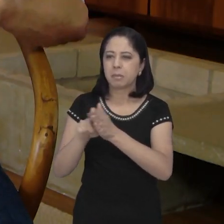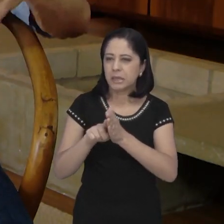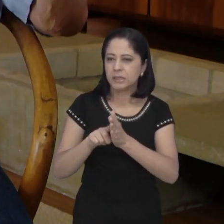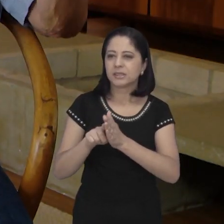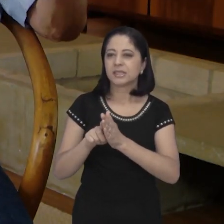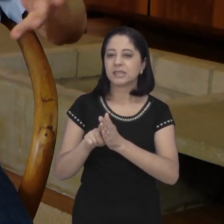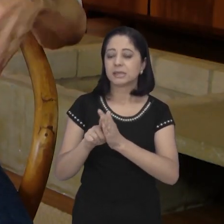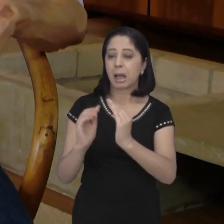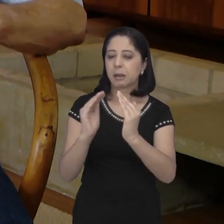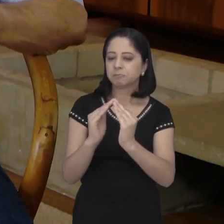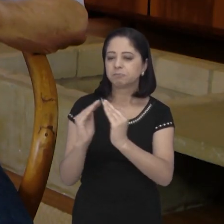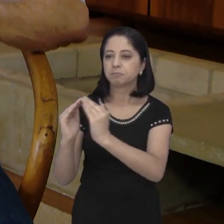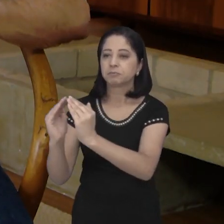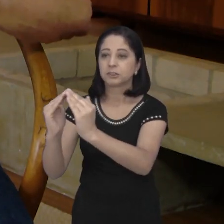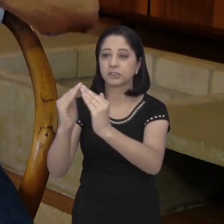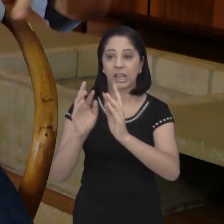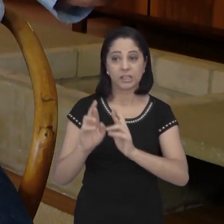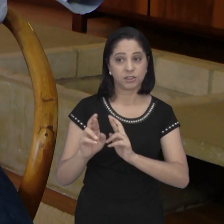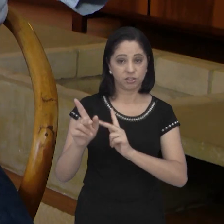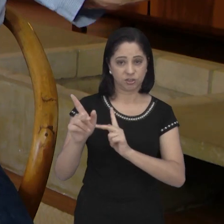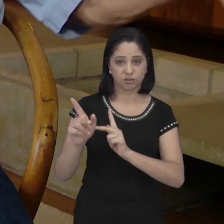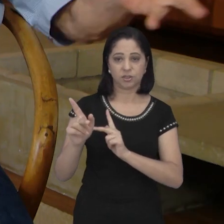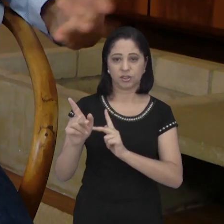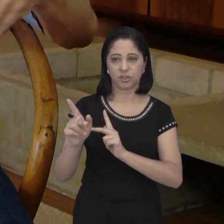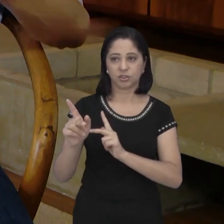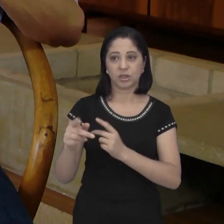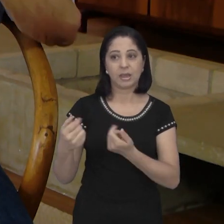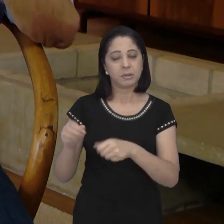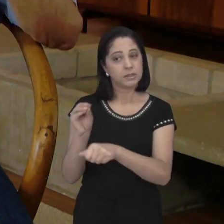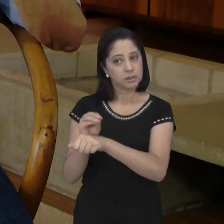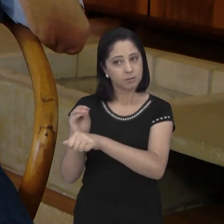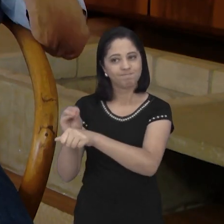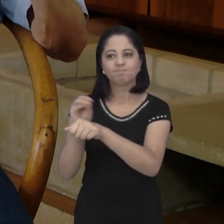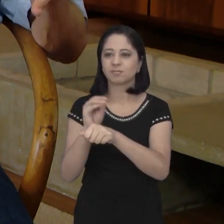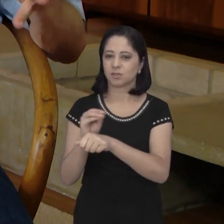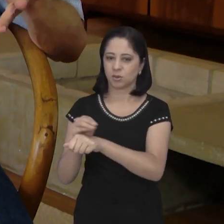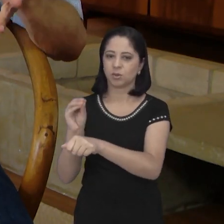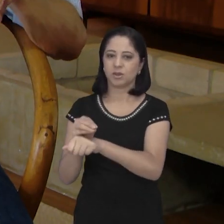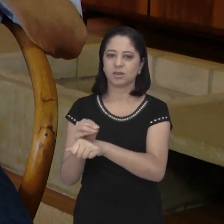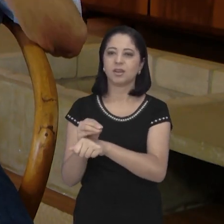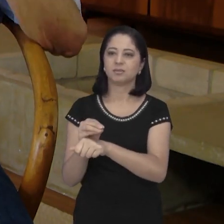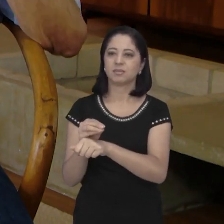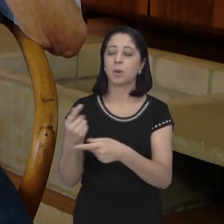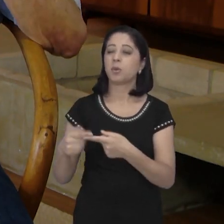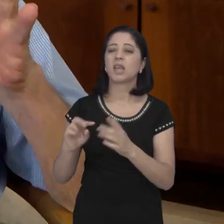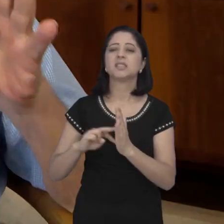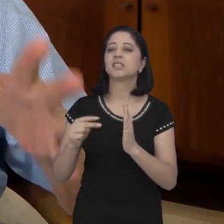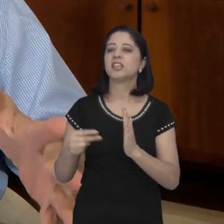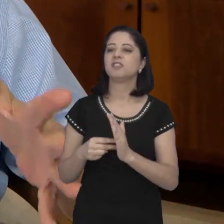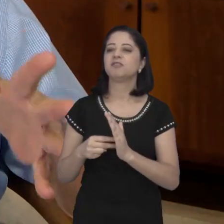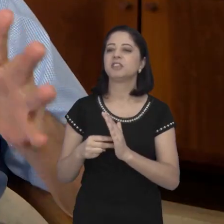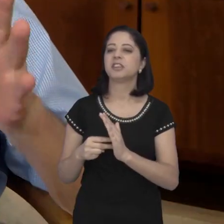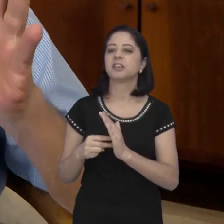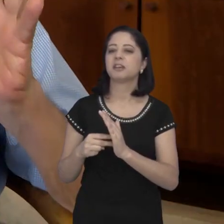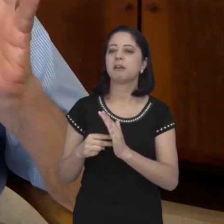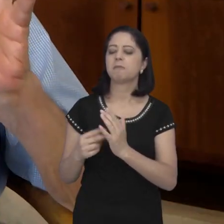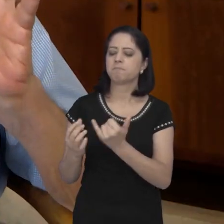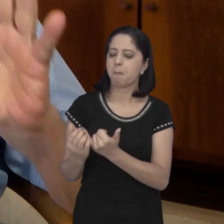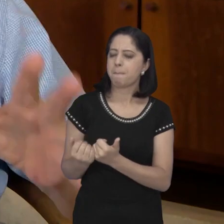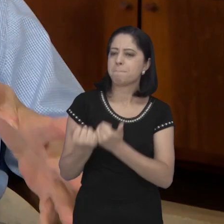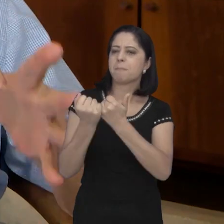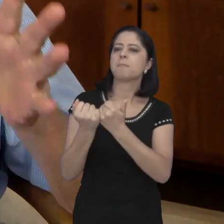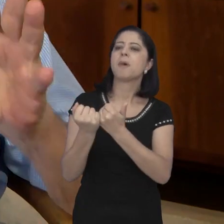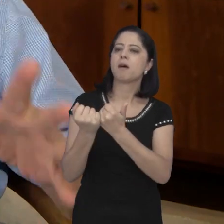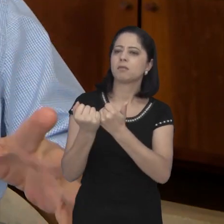tem lustres, que tem grandes janelas, mas é um desenho que dá